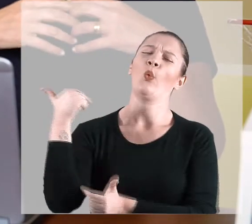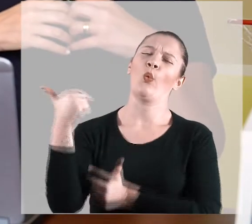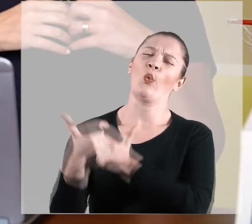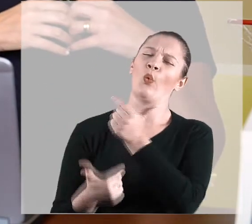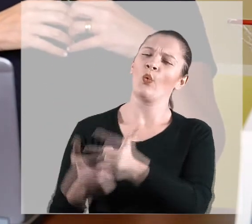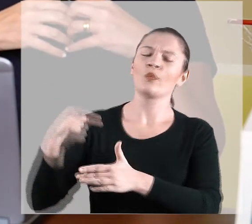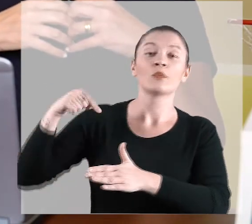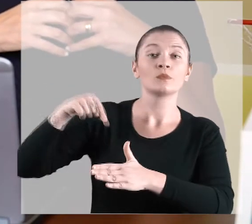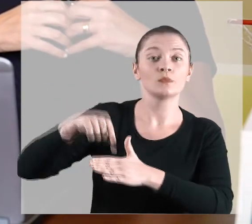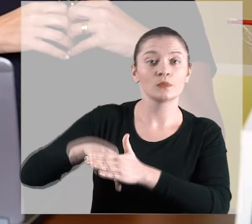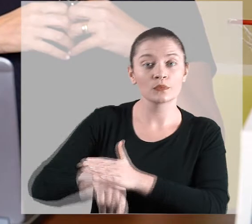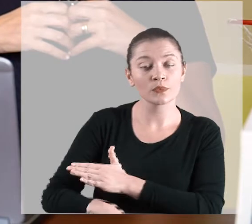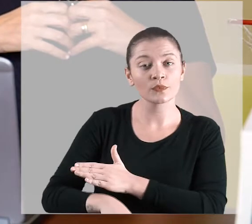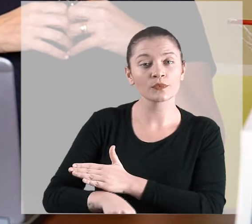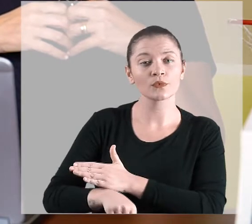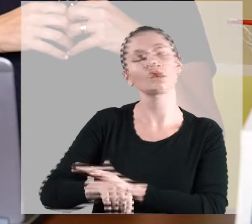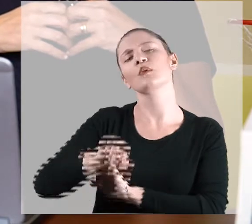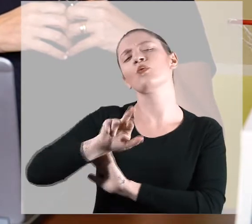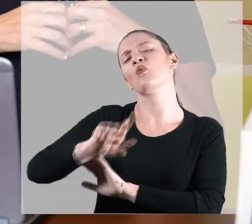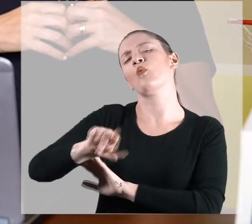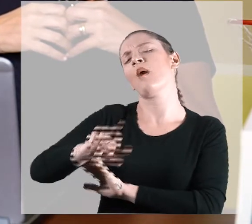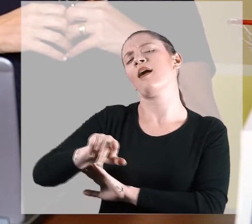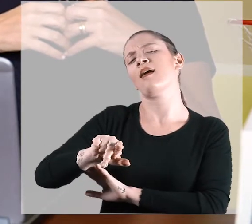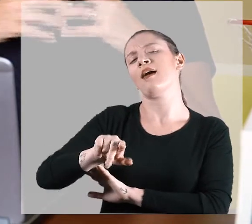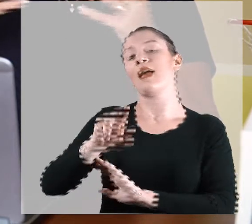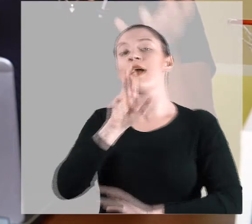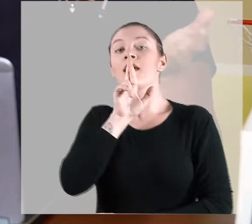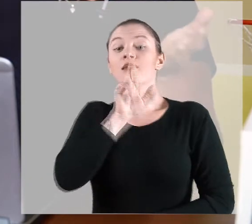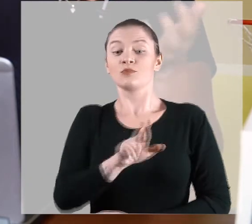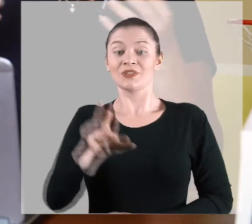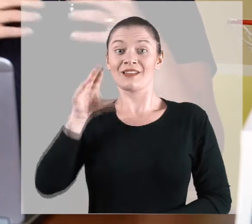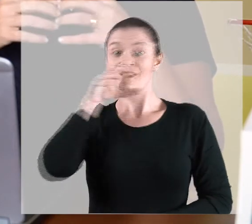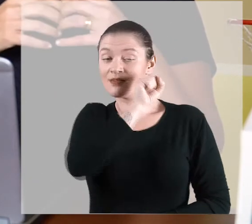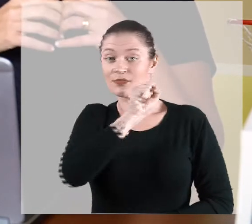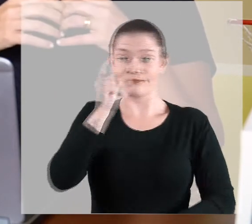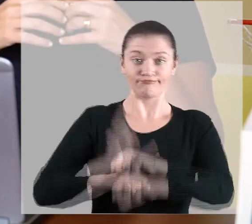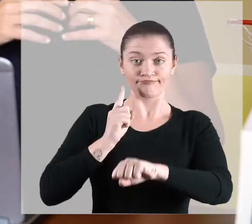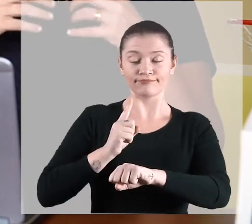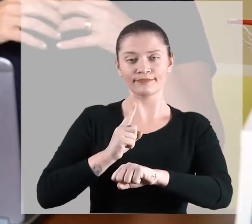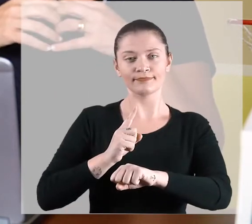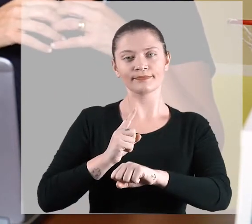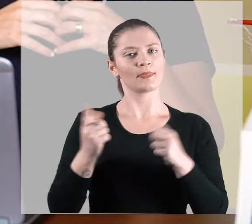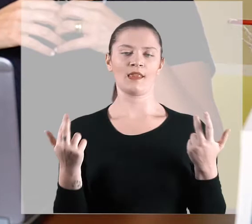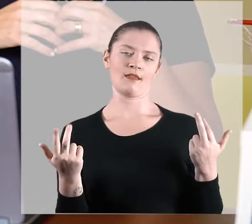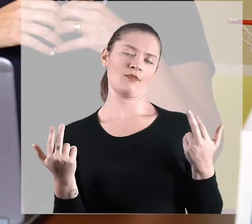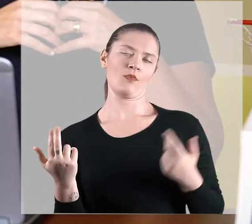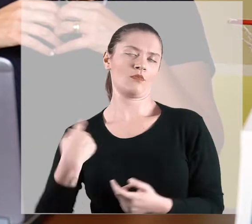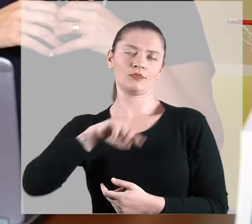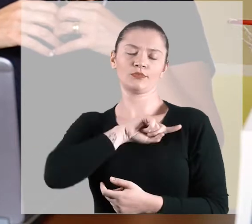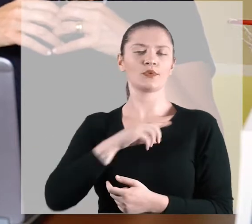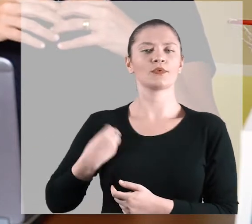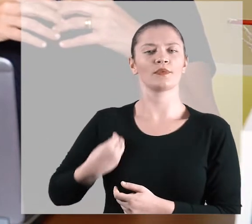mais profundo e não é uma coisa que tem um resultado imediato, como nós vivemos numa sociedade que